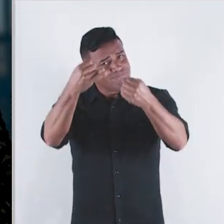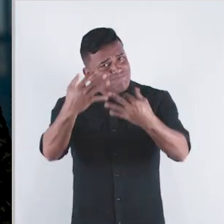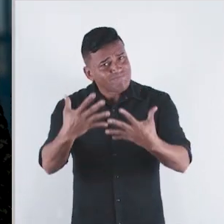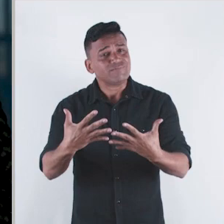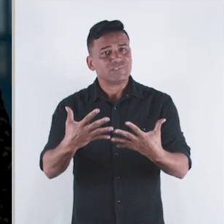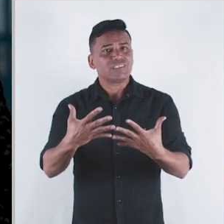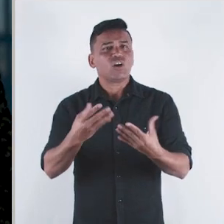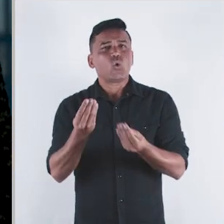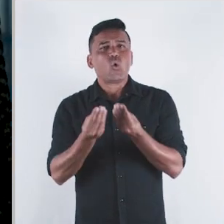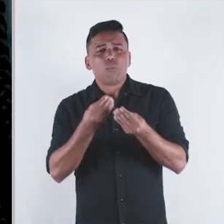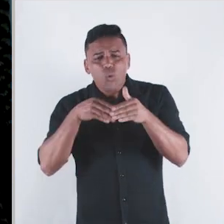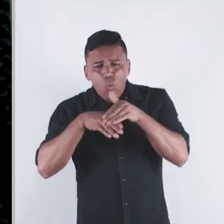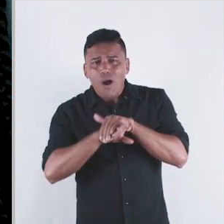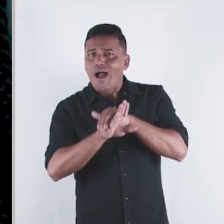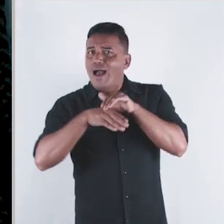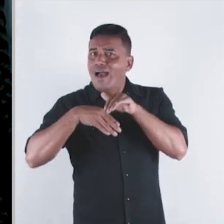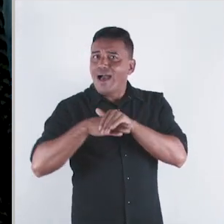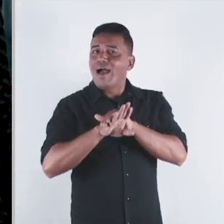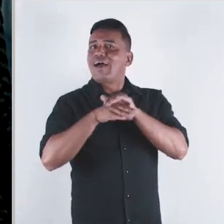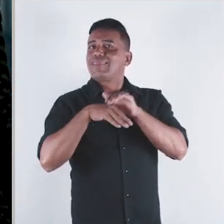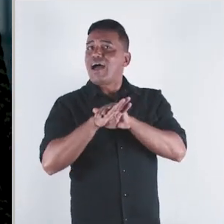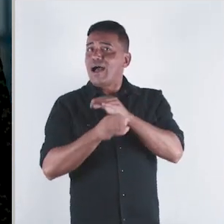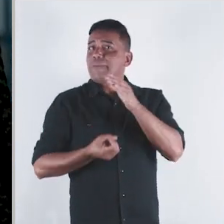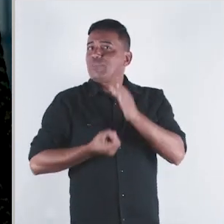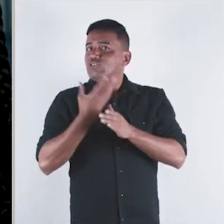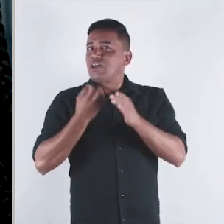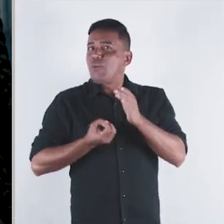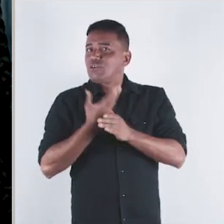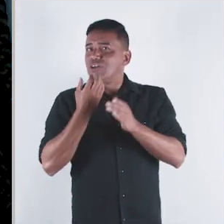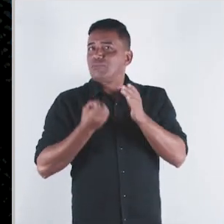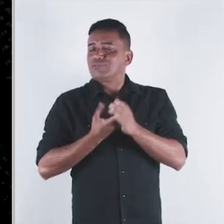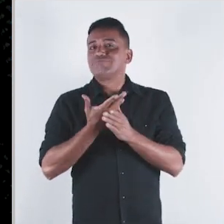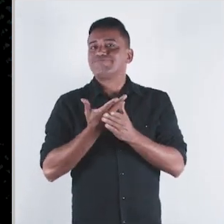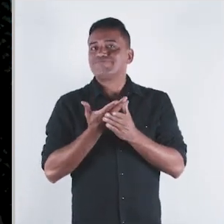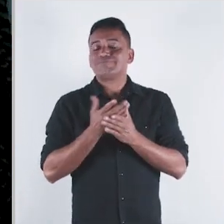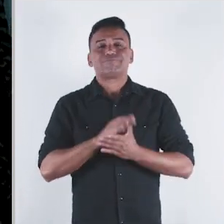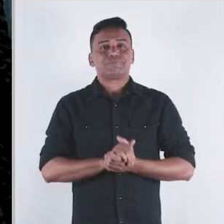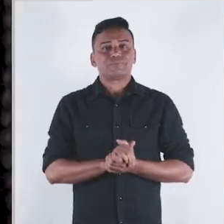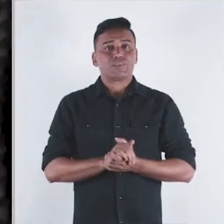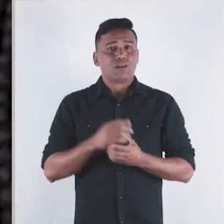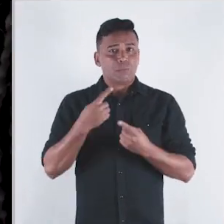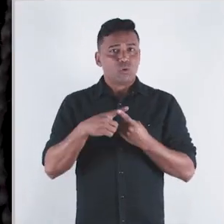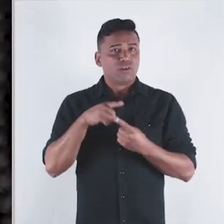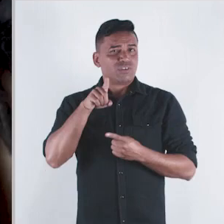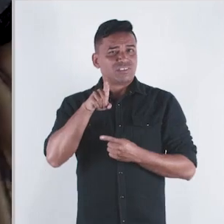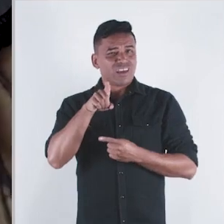de armazenar essa produção, né, tendo em vista essa